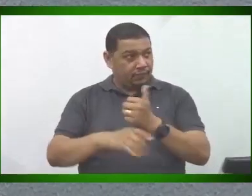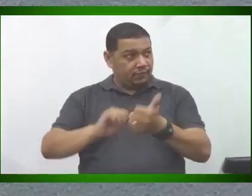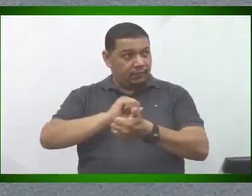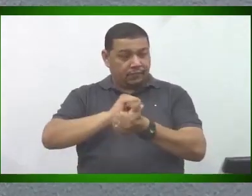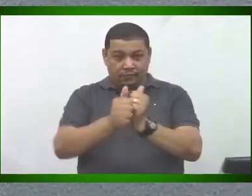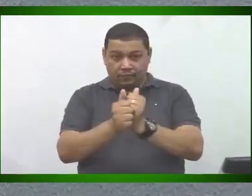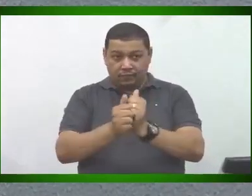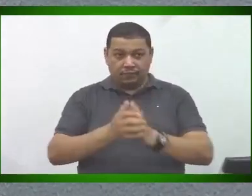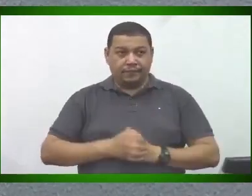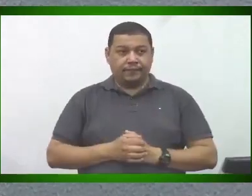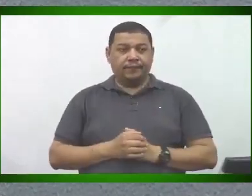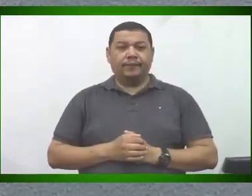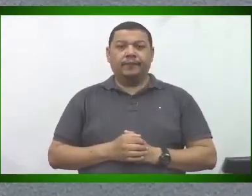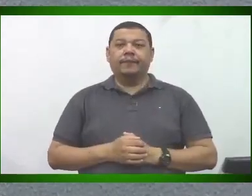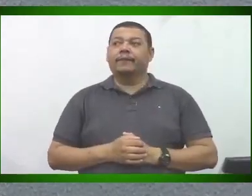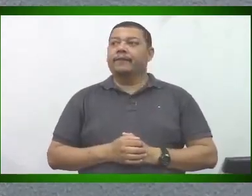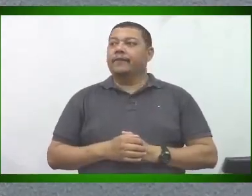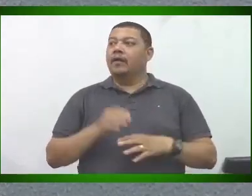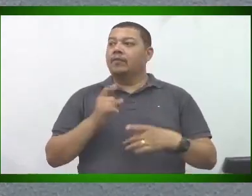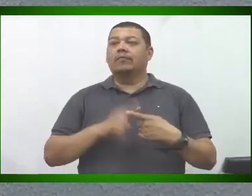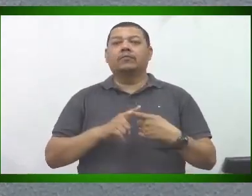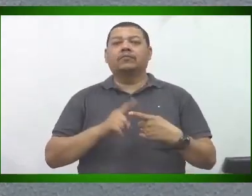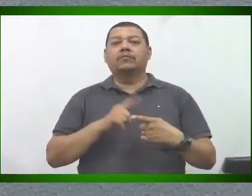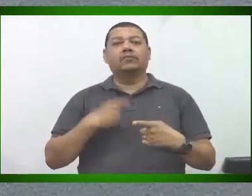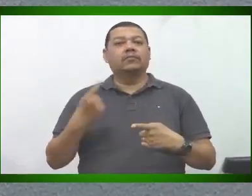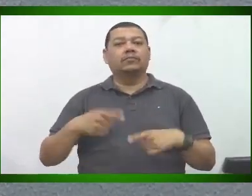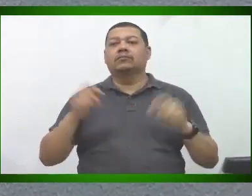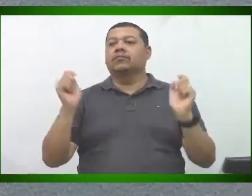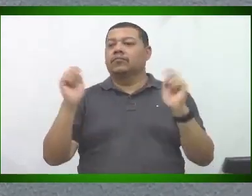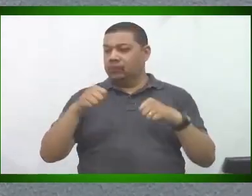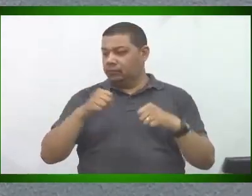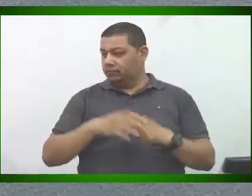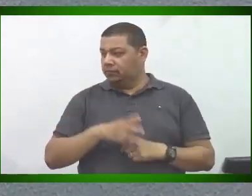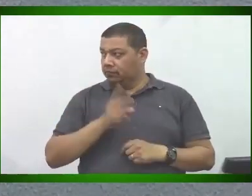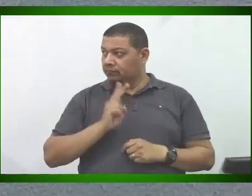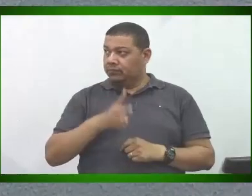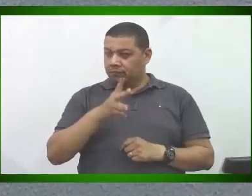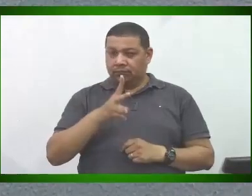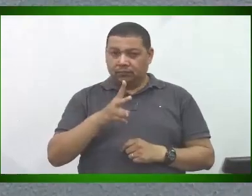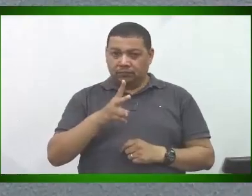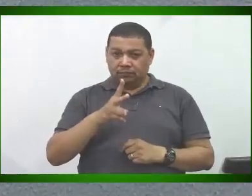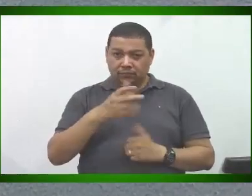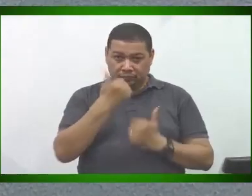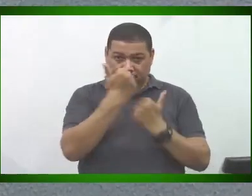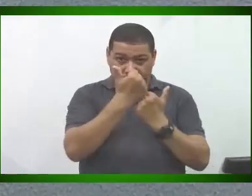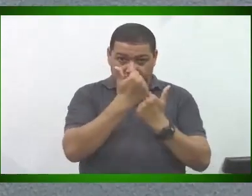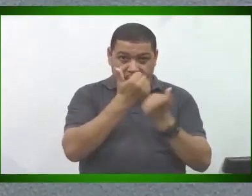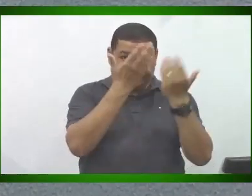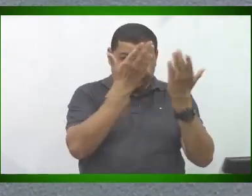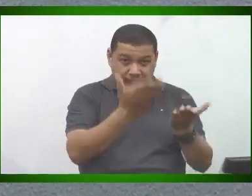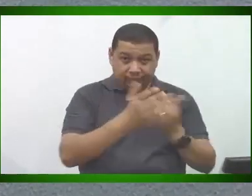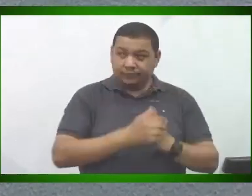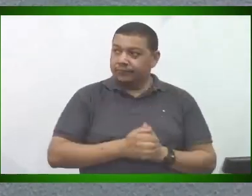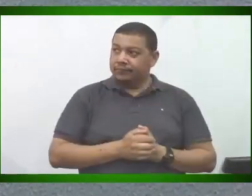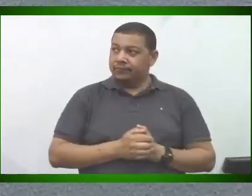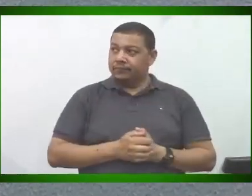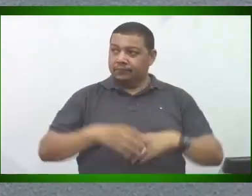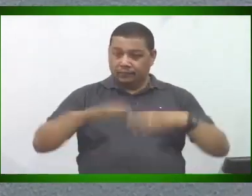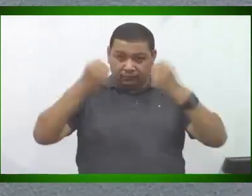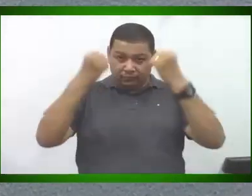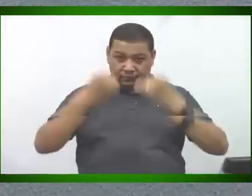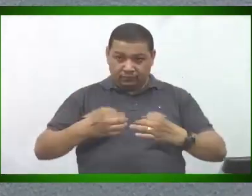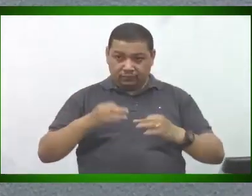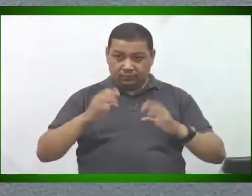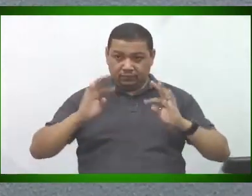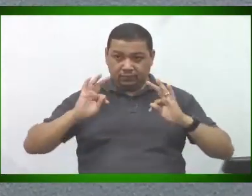que cabe a nós, o que está à nossa altura, nós estamos ali sempre apoiando vocês. E dizer a todas